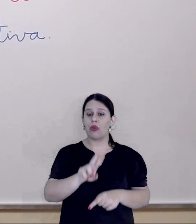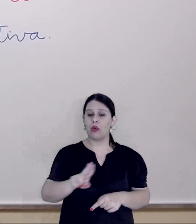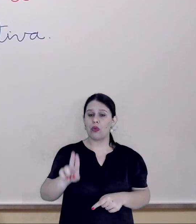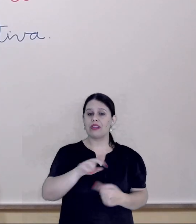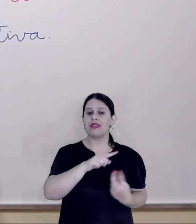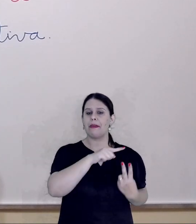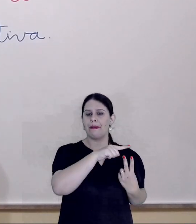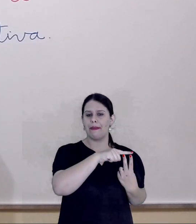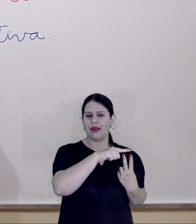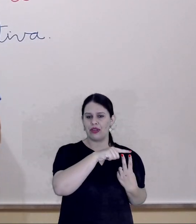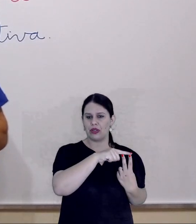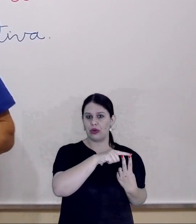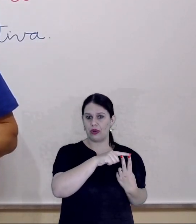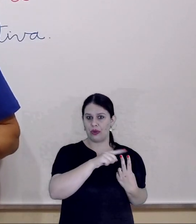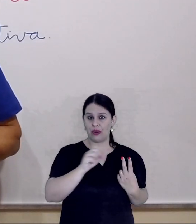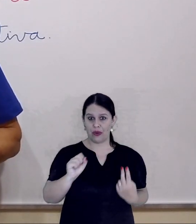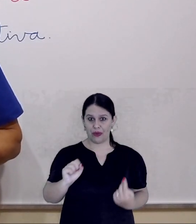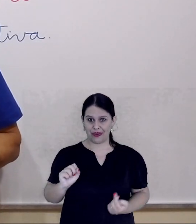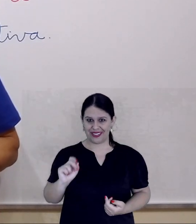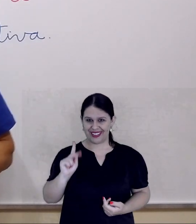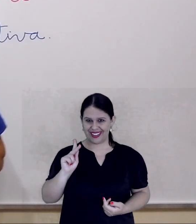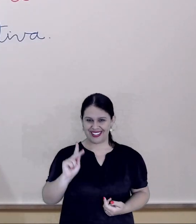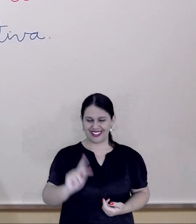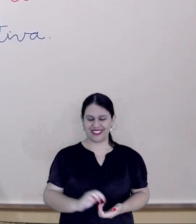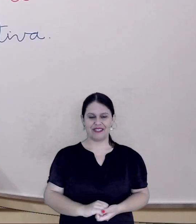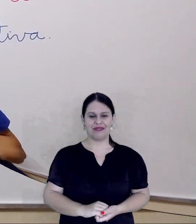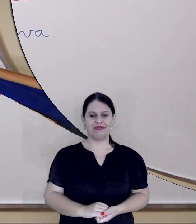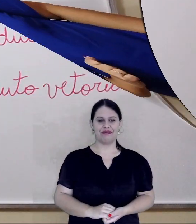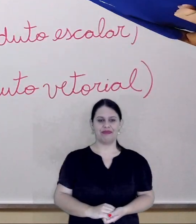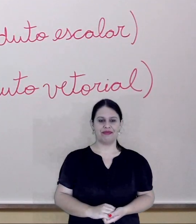para vetores. Beleza, pessoal?